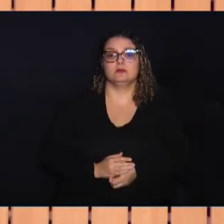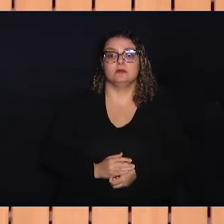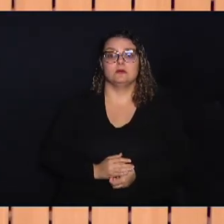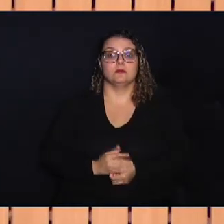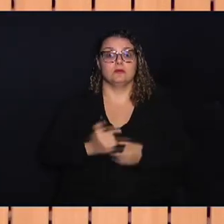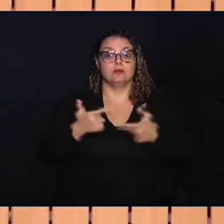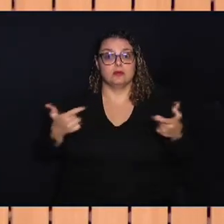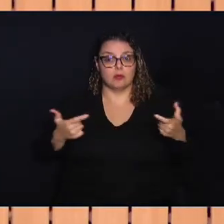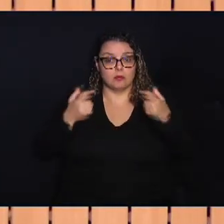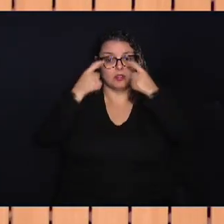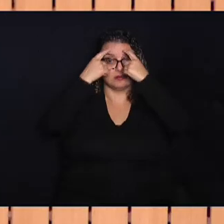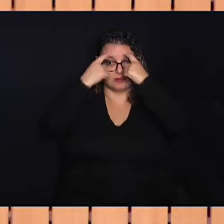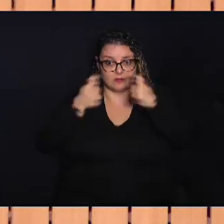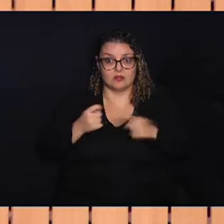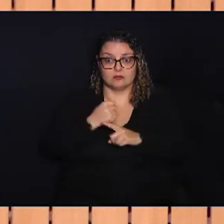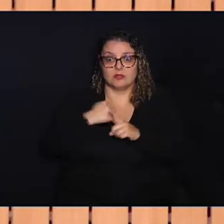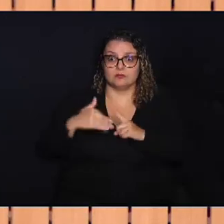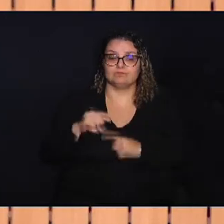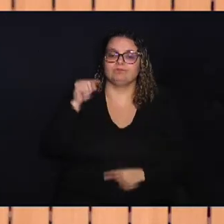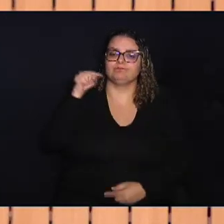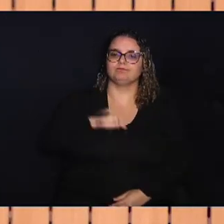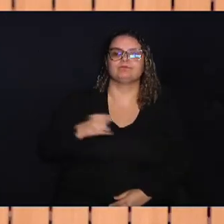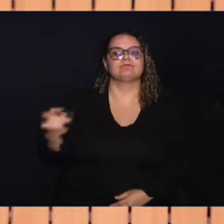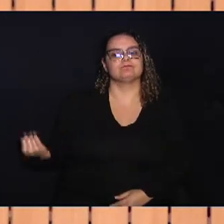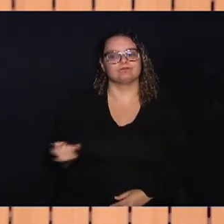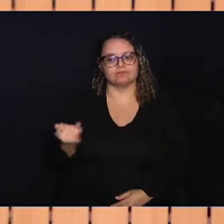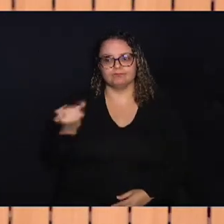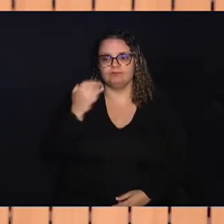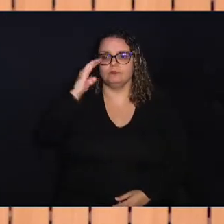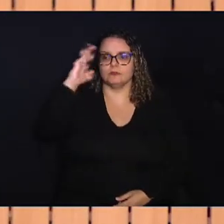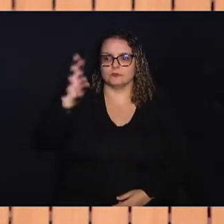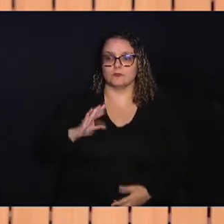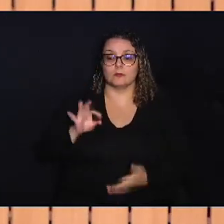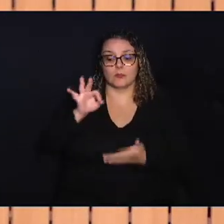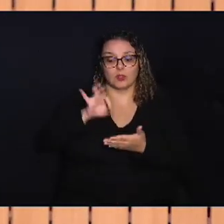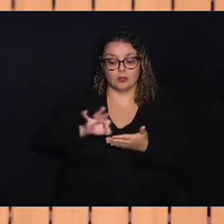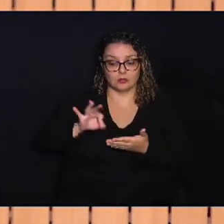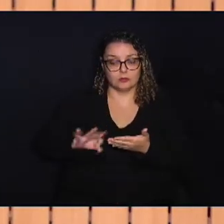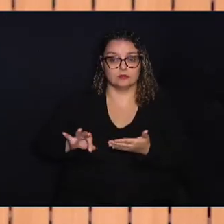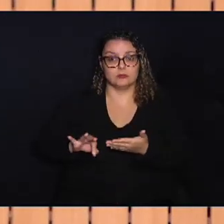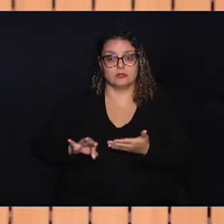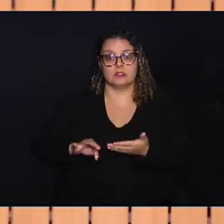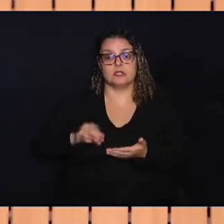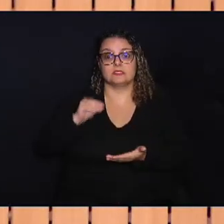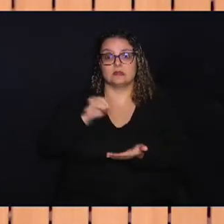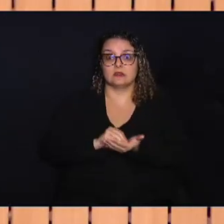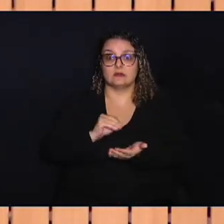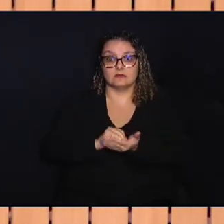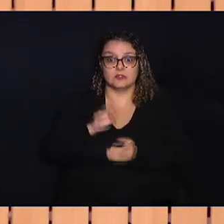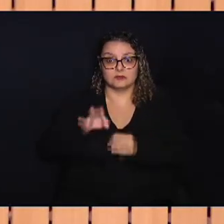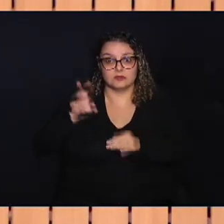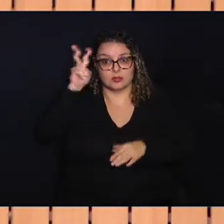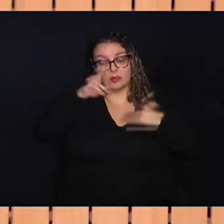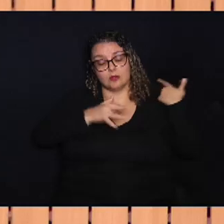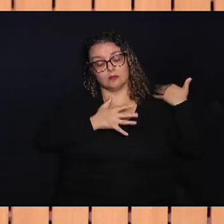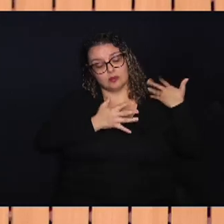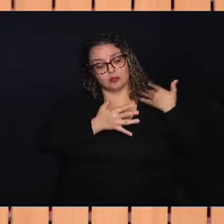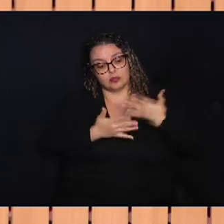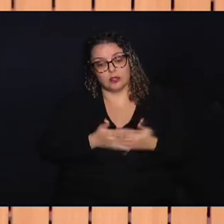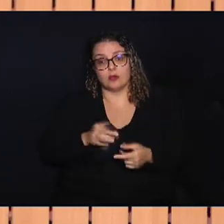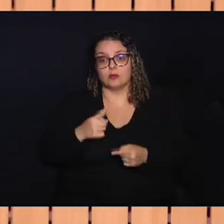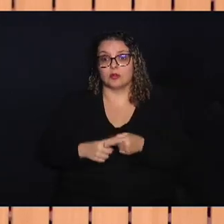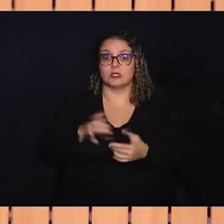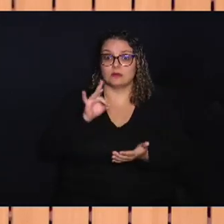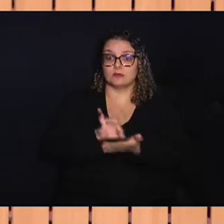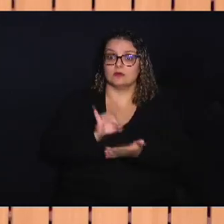social, seria fundamental que o Brasil corrigisse essa injustiça histórica. Porque, na verdade, o